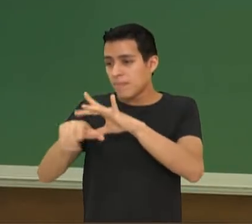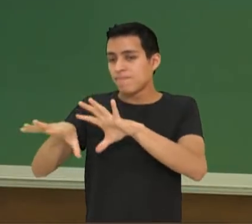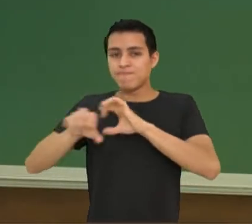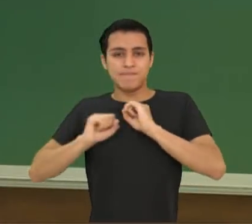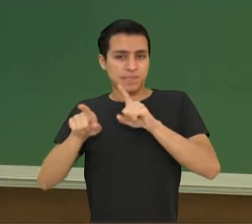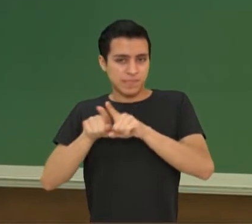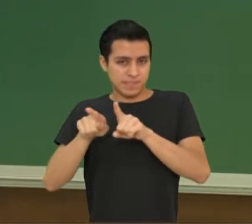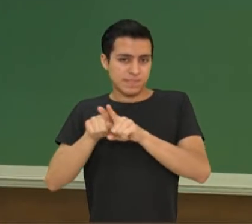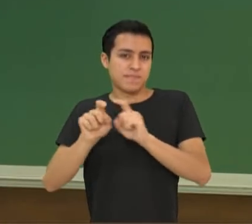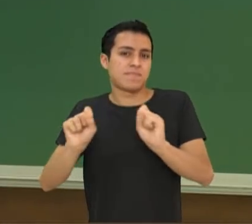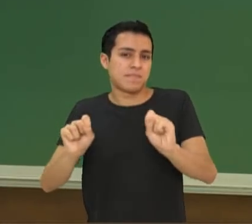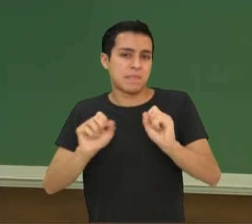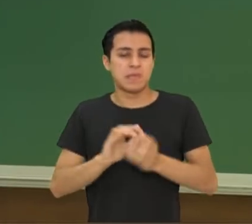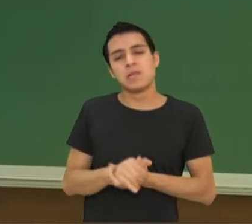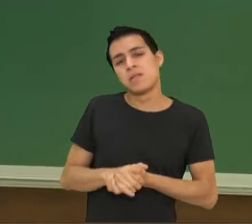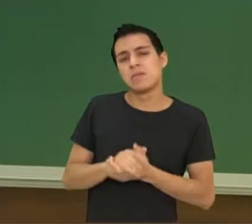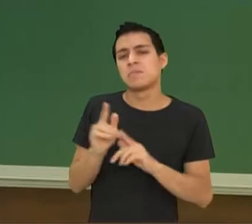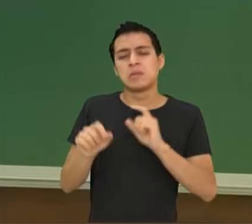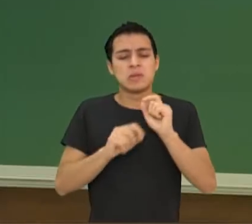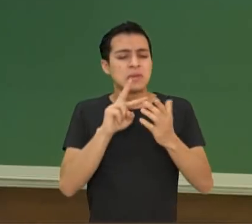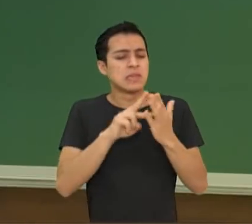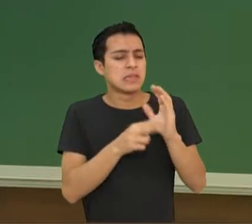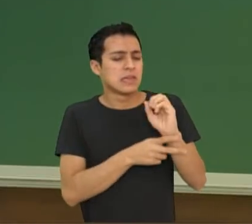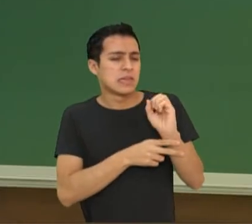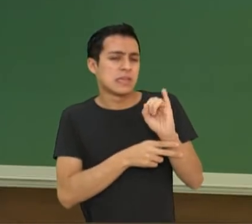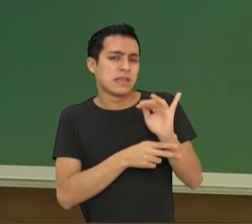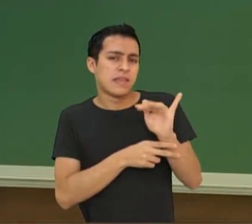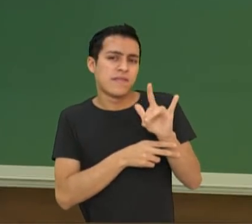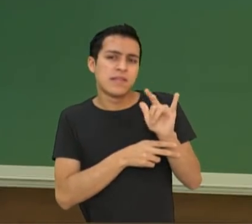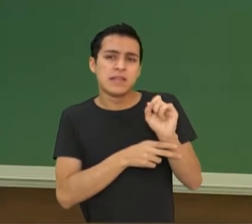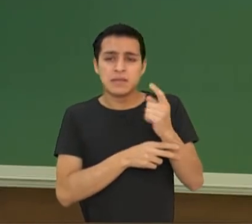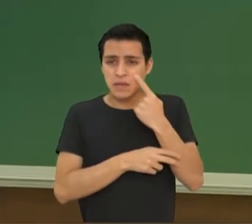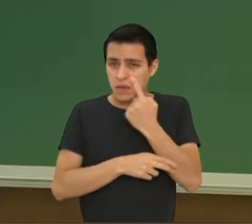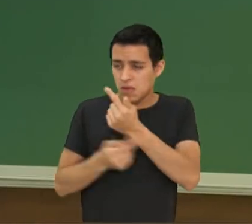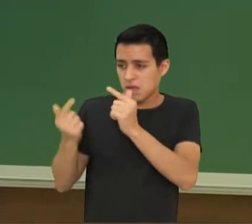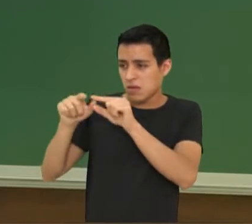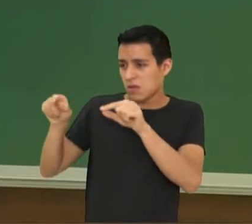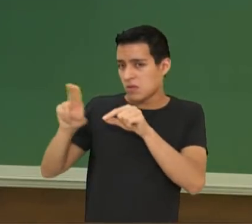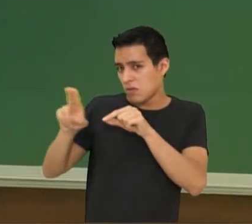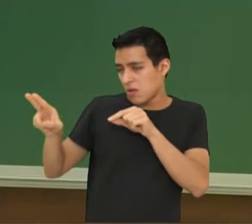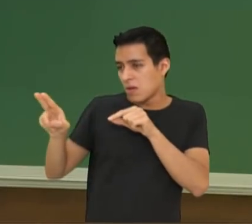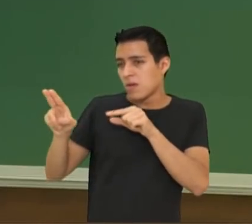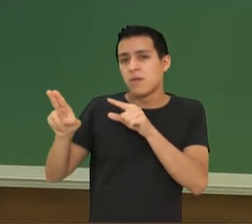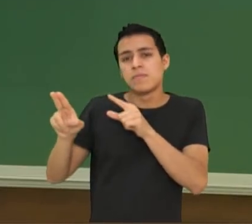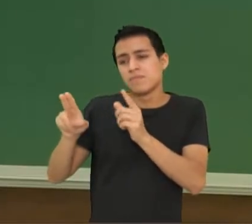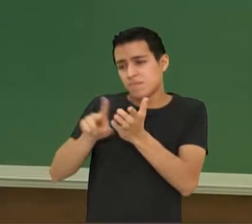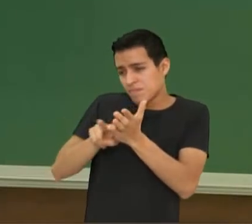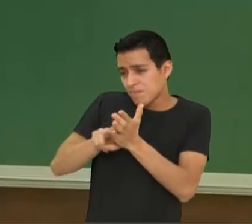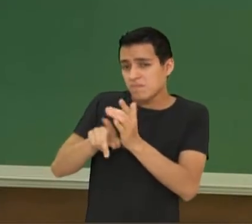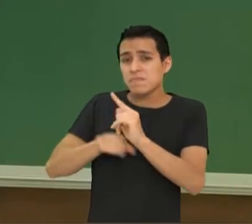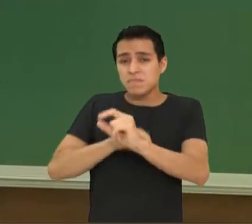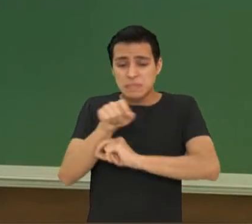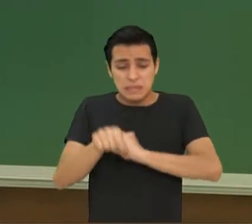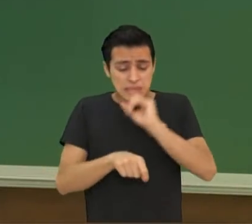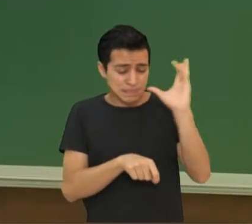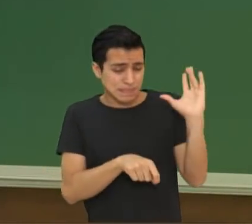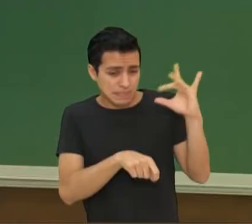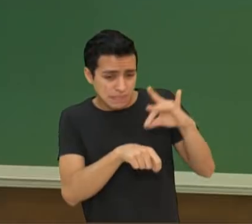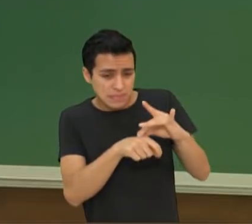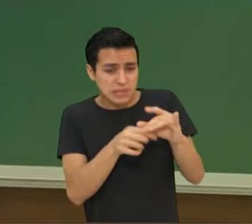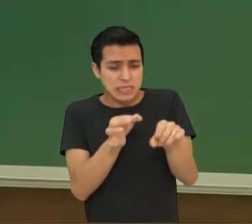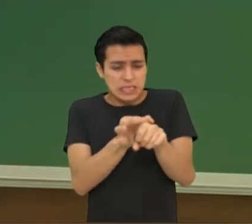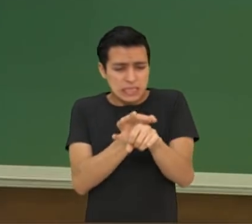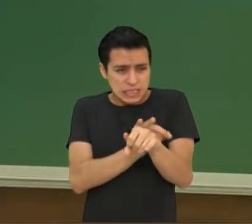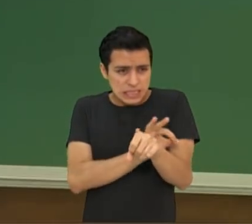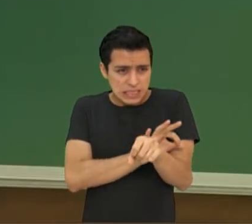contaminada. O que a sífilis causa? A bactéria chama-se Treponema pallidum e causa